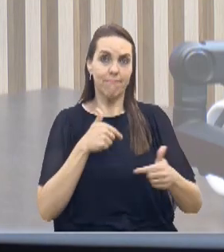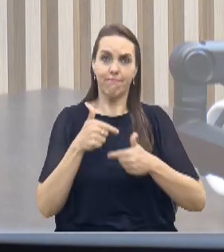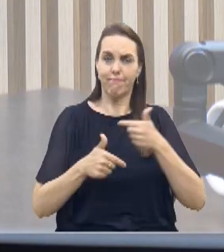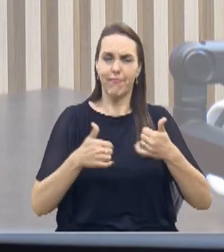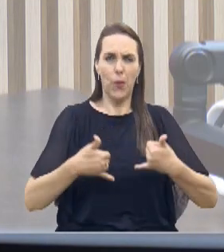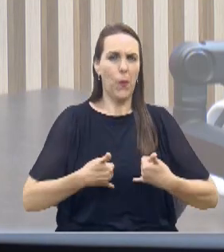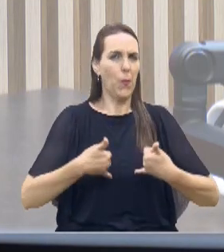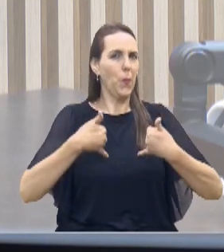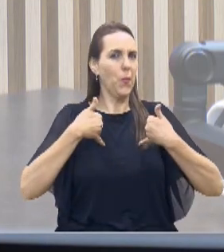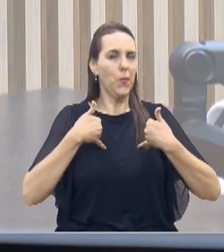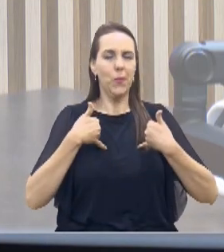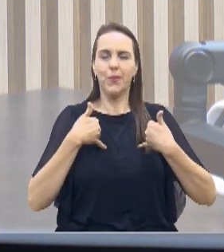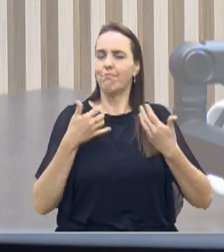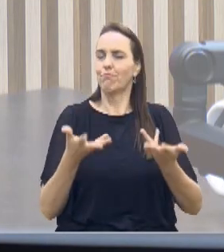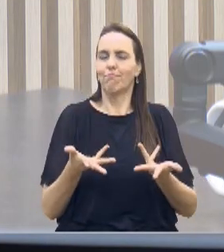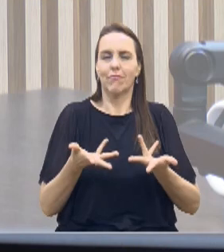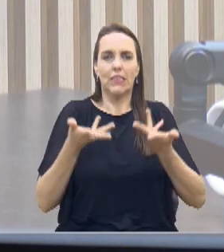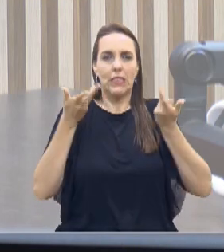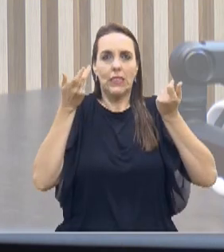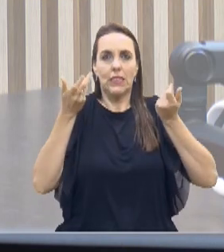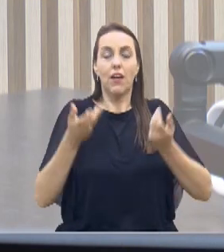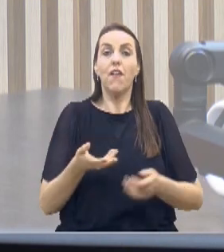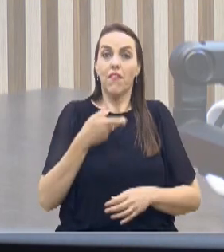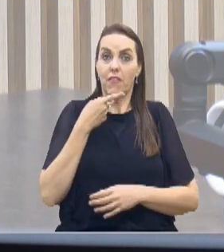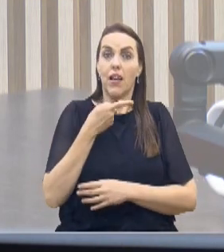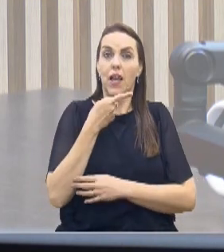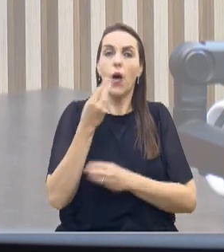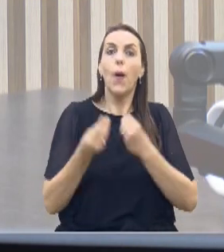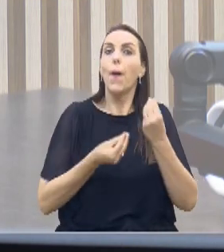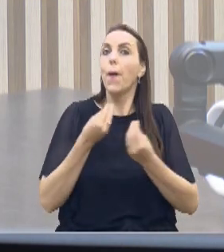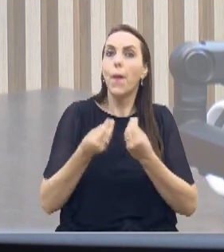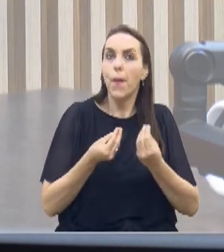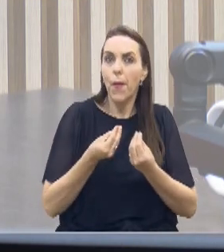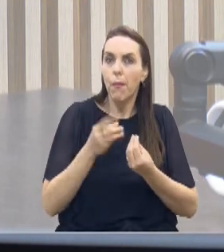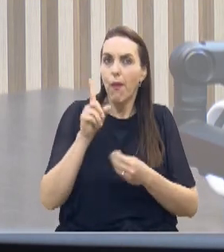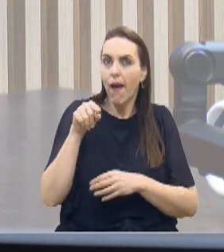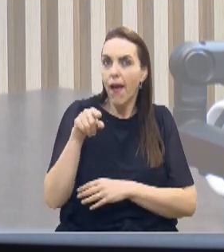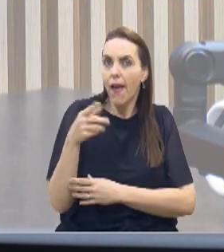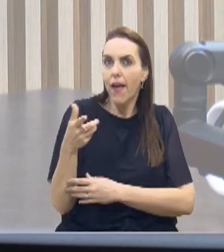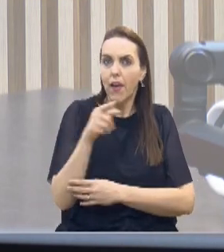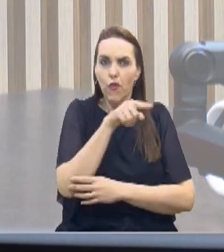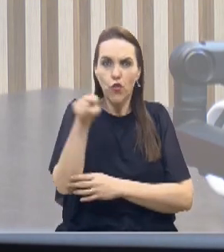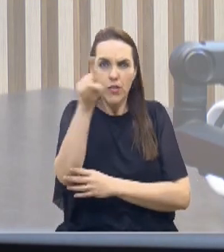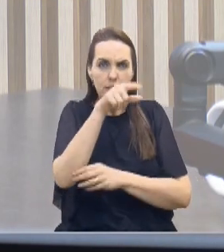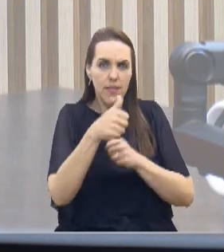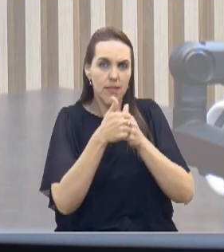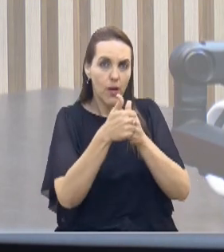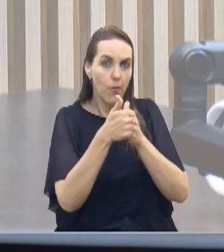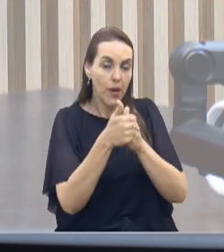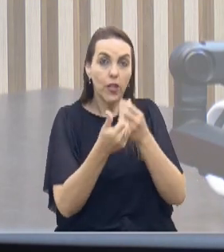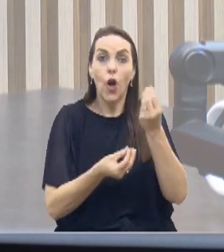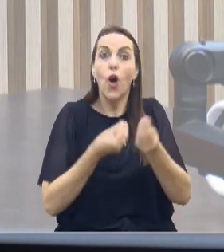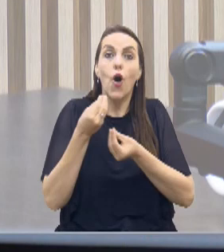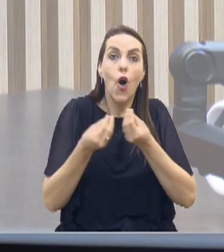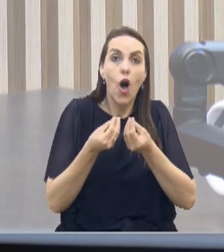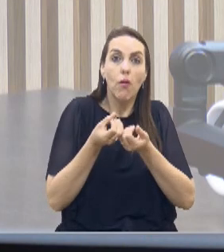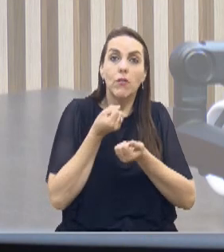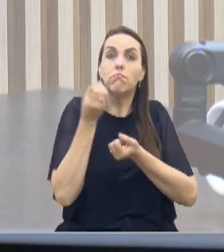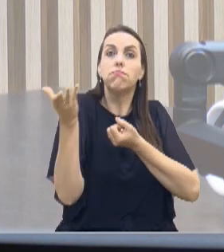porque, para mim, como é que é a forma, né, Fábio, se a gente for pensar, e para você também que está nos acompanhando, qual é a forma que a gente leva para as